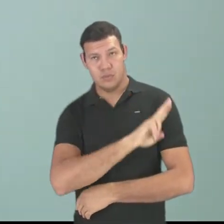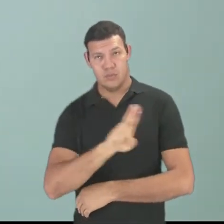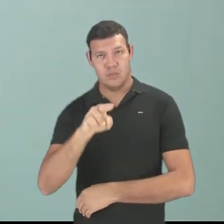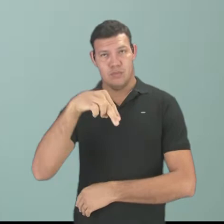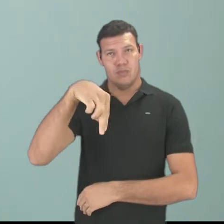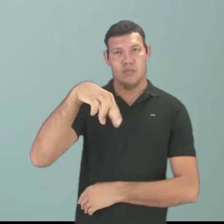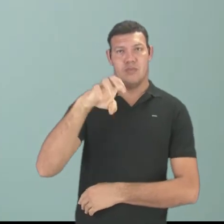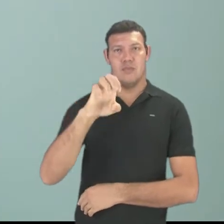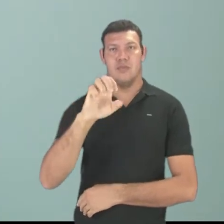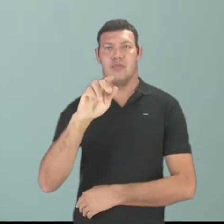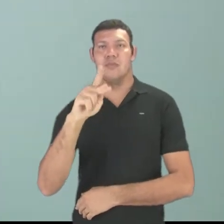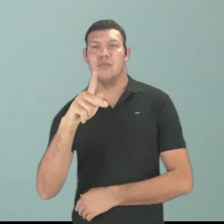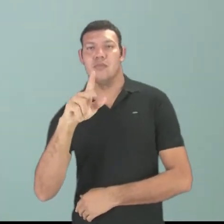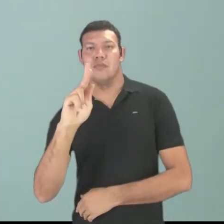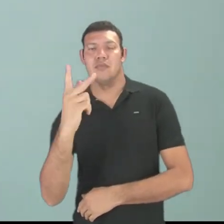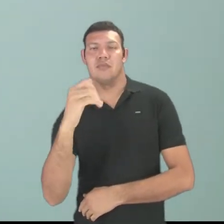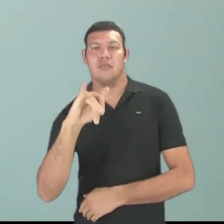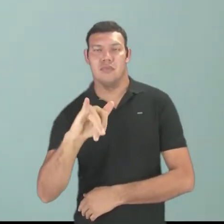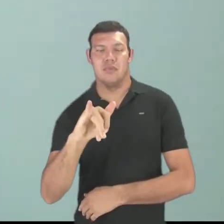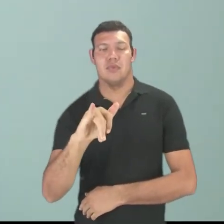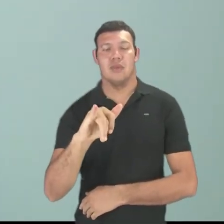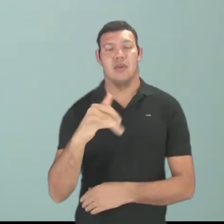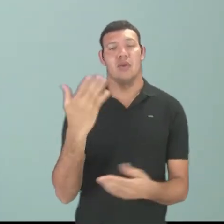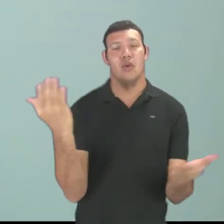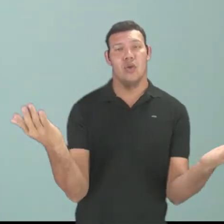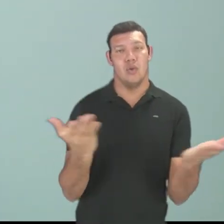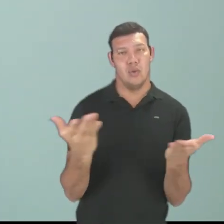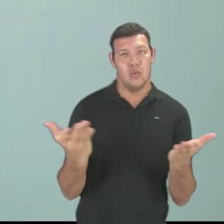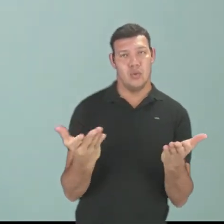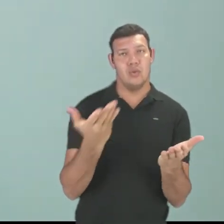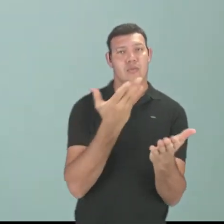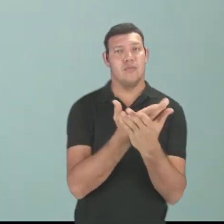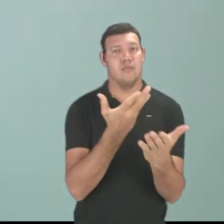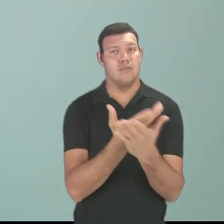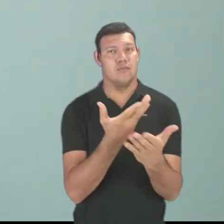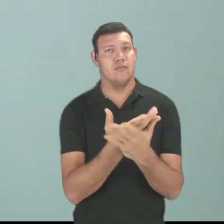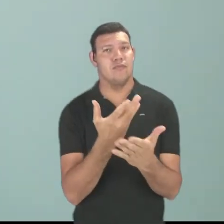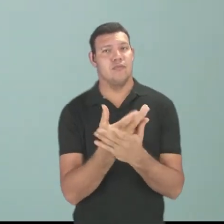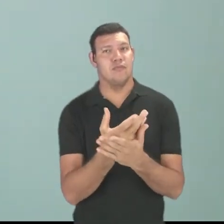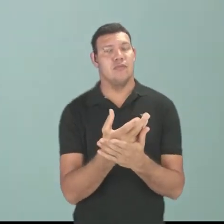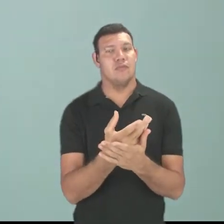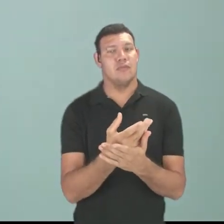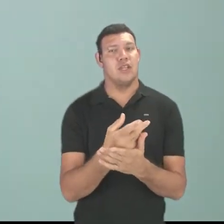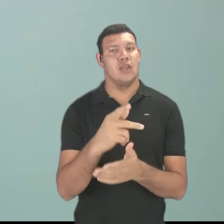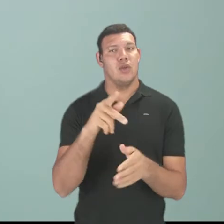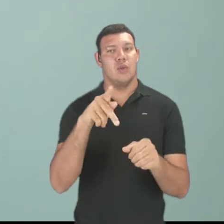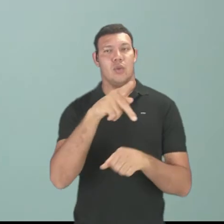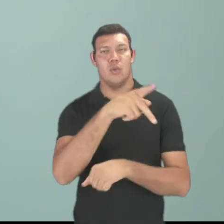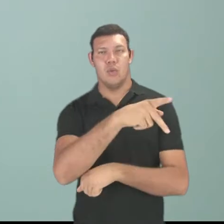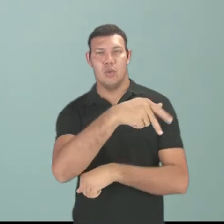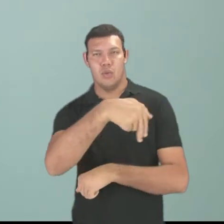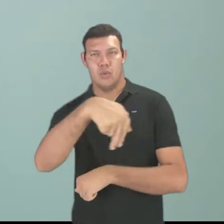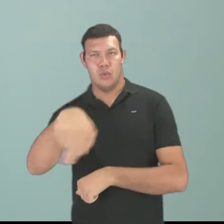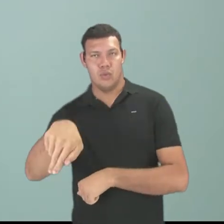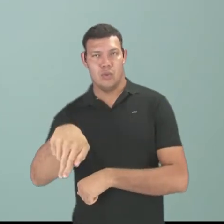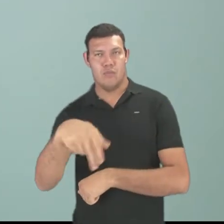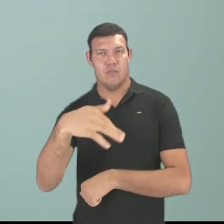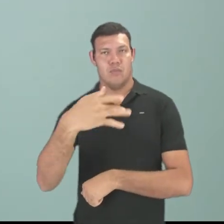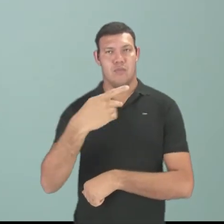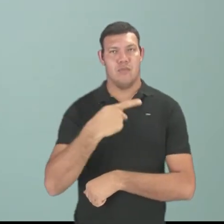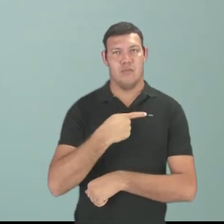inglês. Hoje nós vamos falar um pouco sobre possessive pronouns, ok? Ou em português,